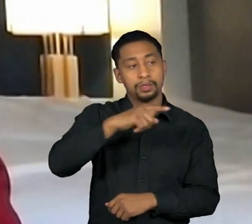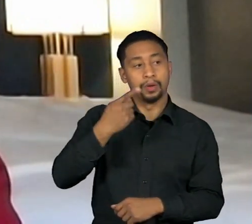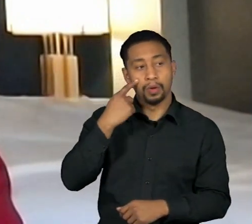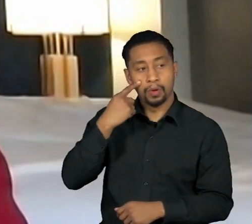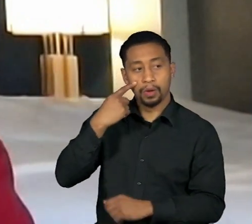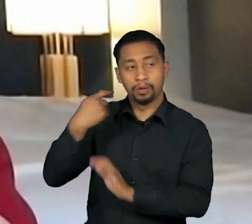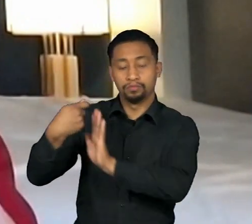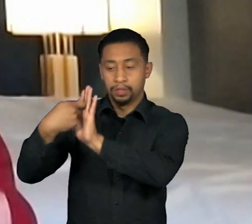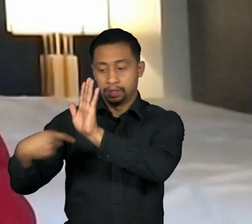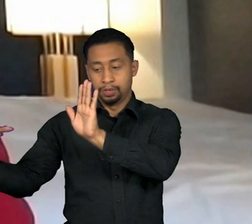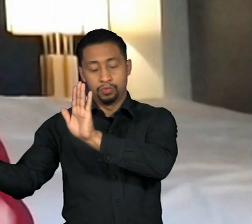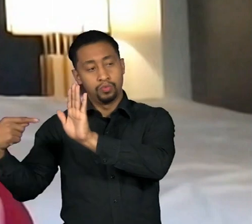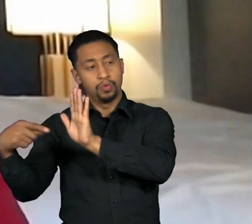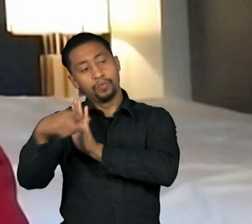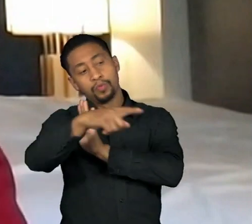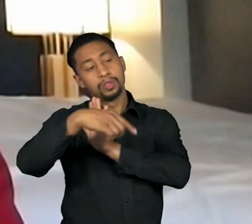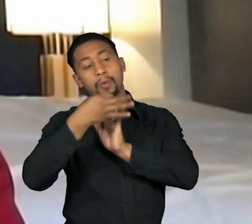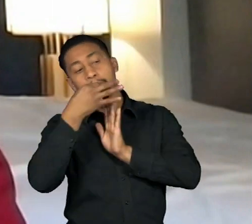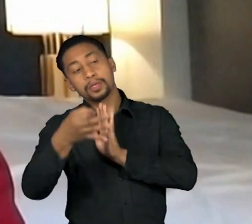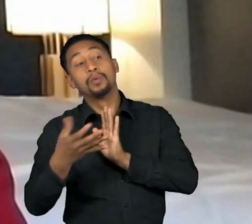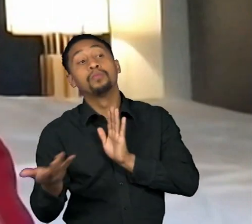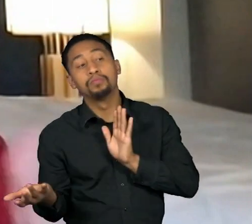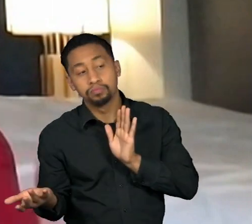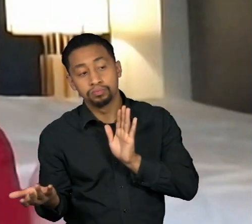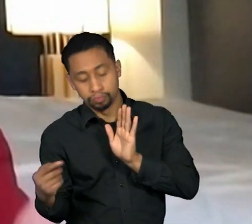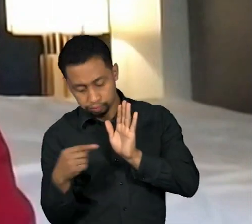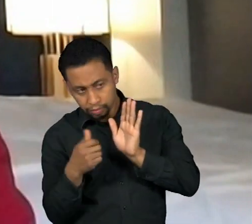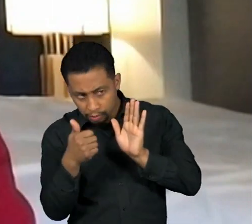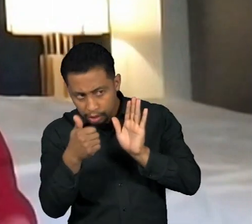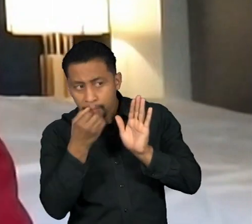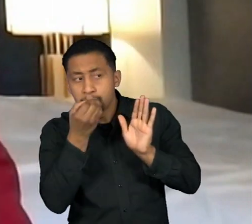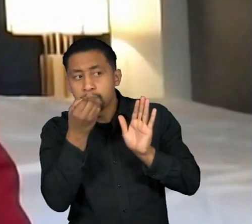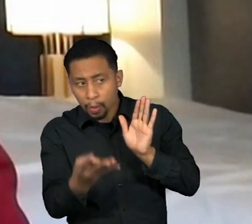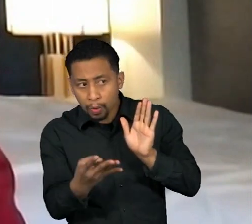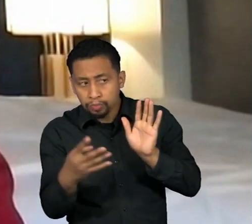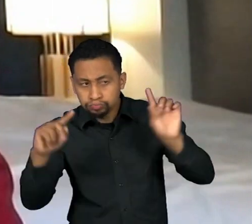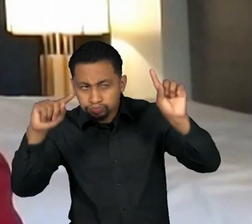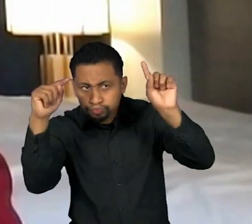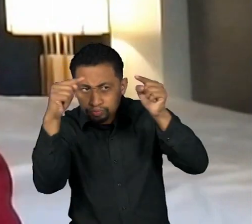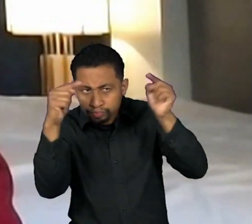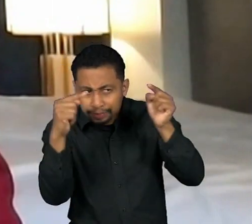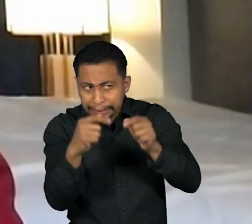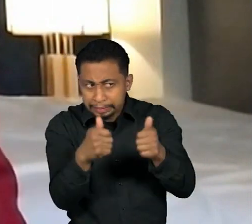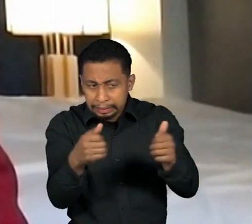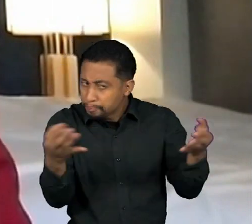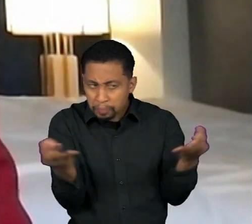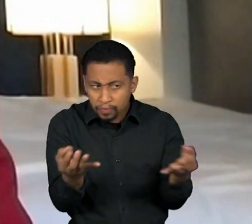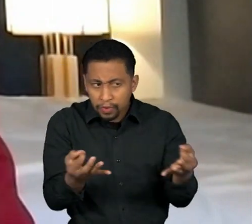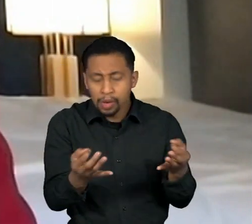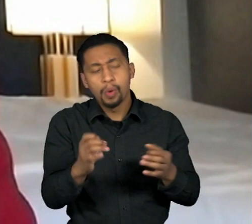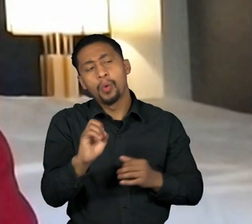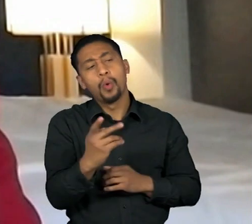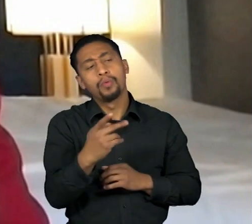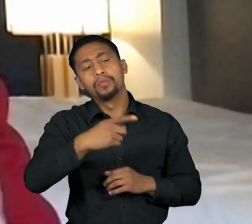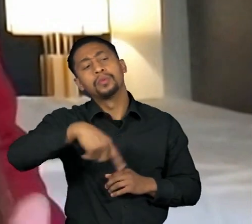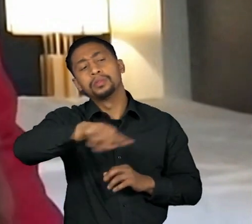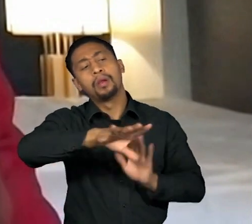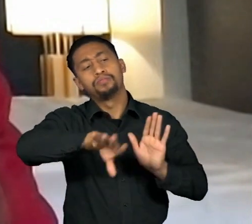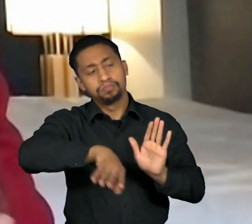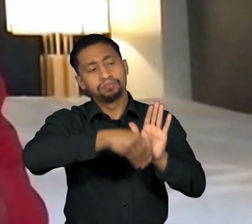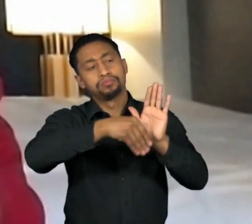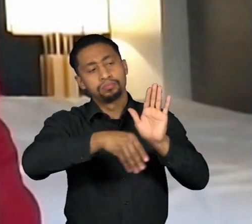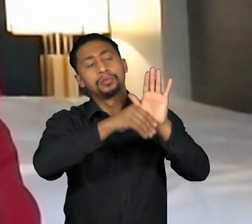sobre isso? Está satisfatório? Vocês poderiam complementar? Vocês acham